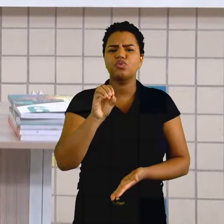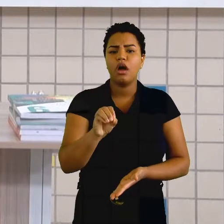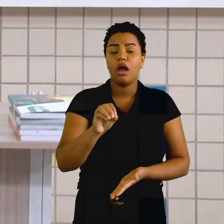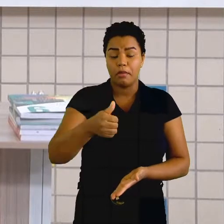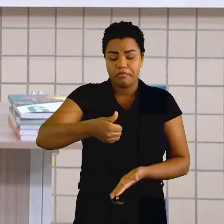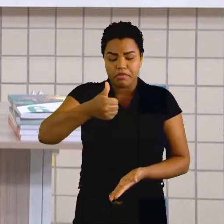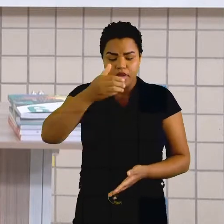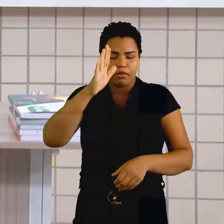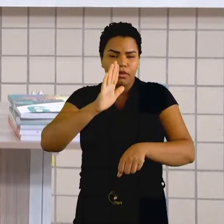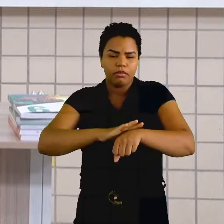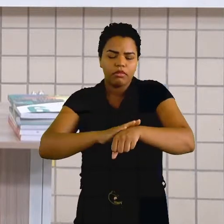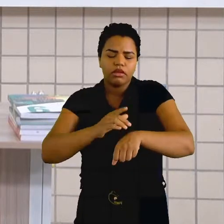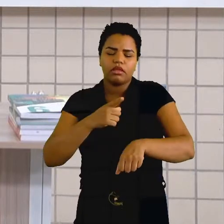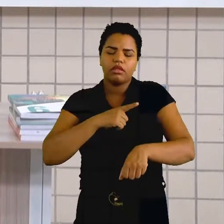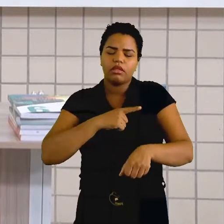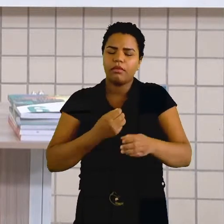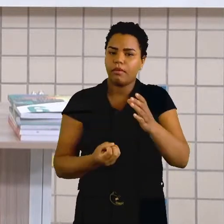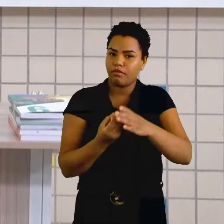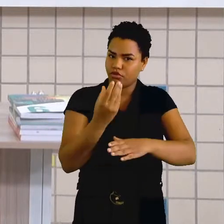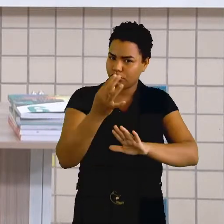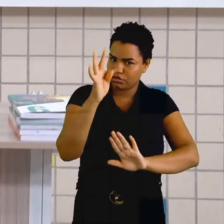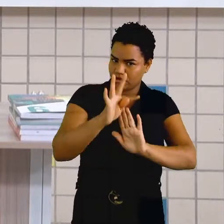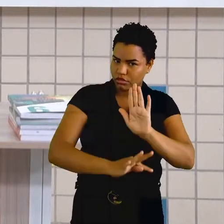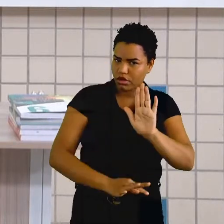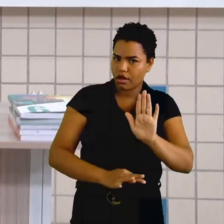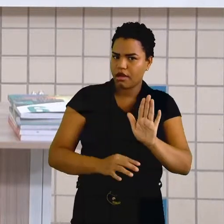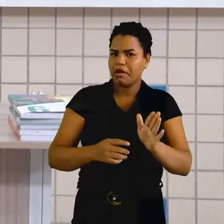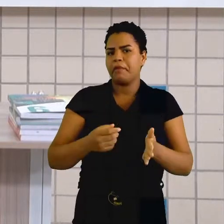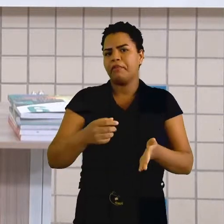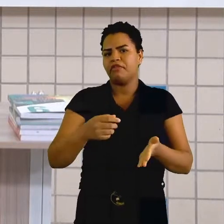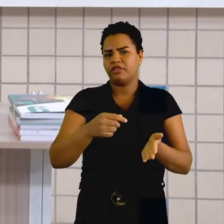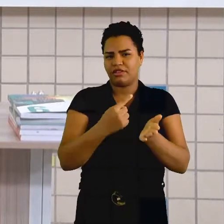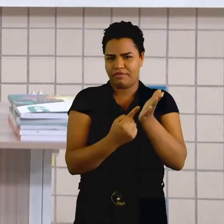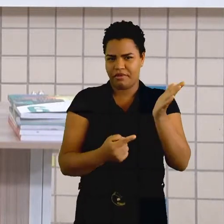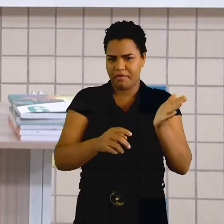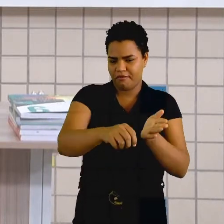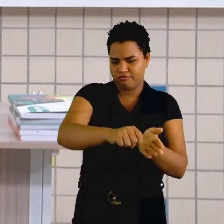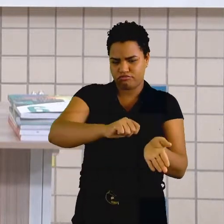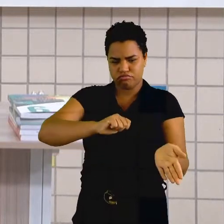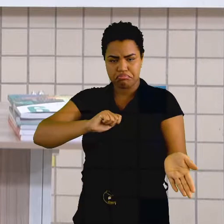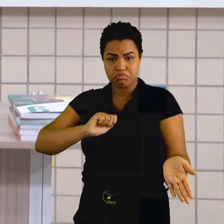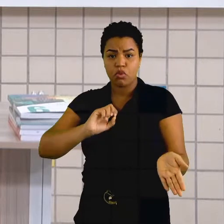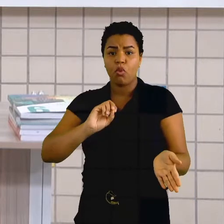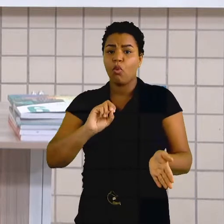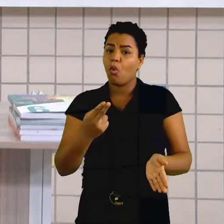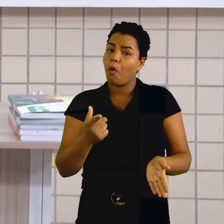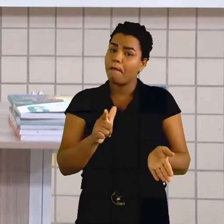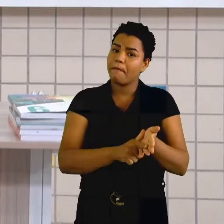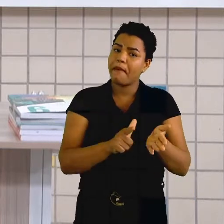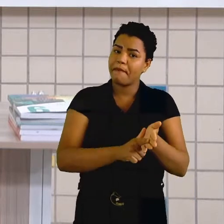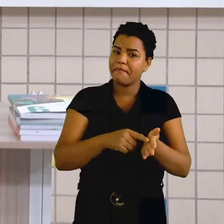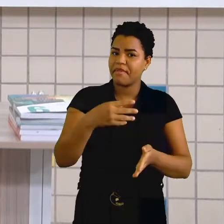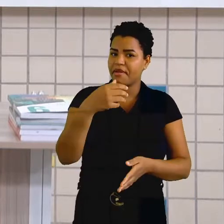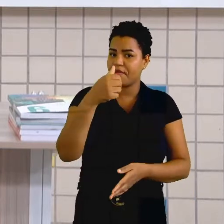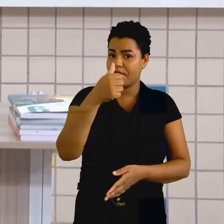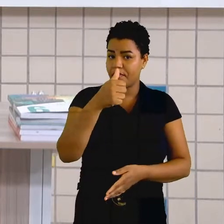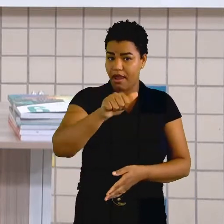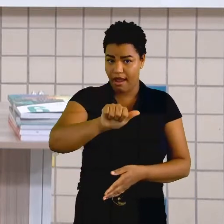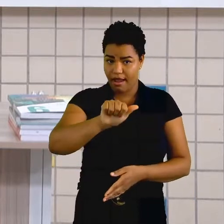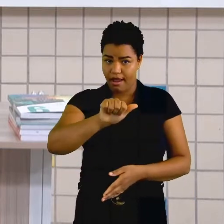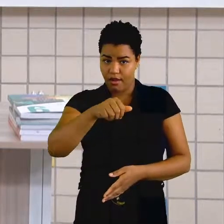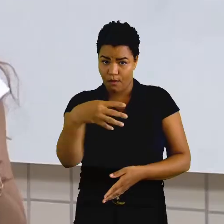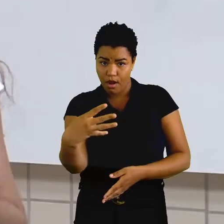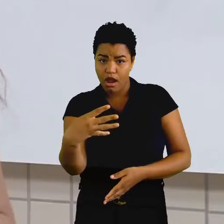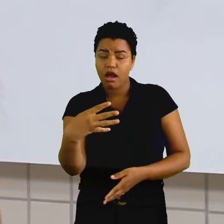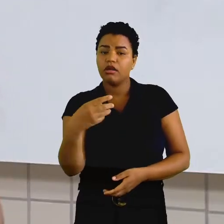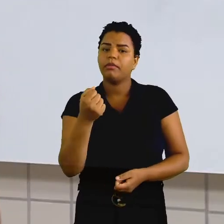Então você vai pegar o seu caderno ou uma folha A4, uma folha de papel qualquer e vai fazer o seu